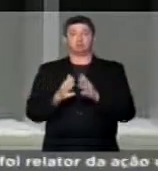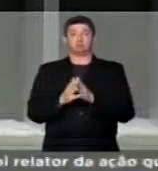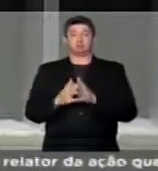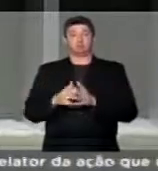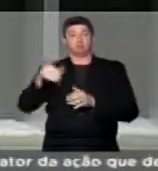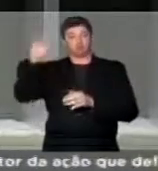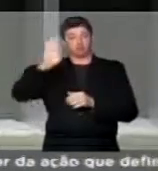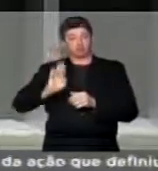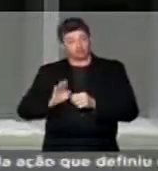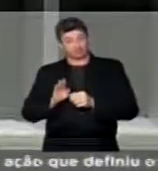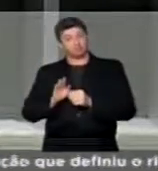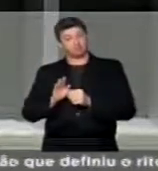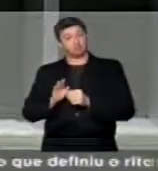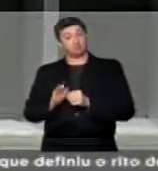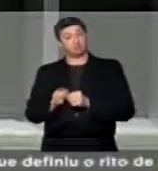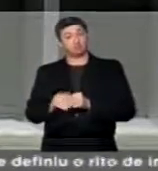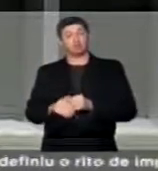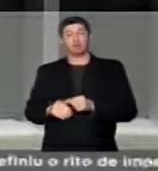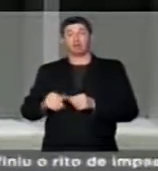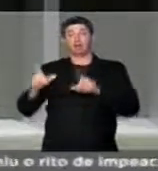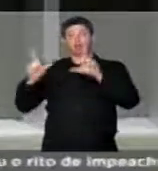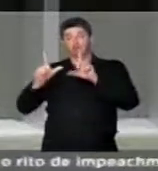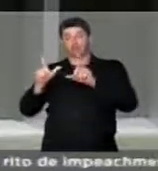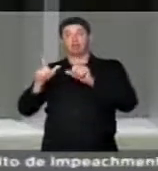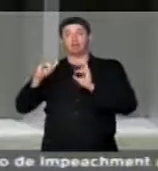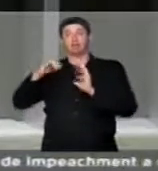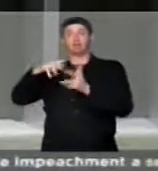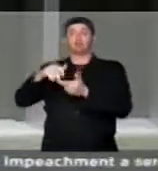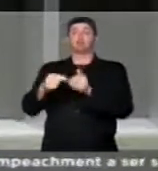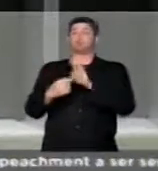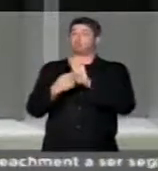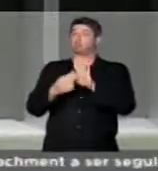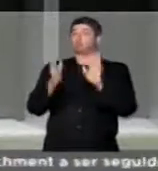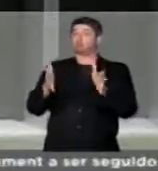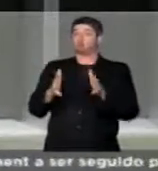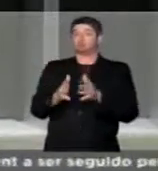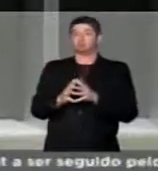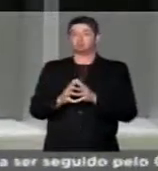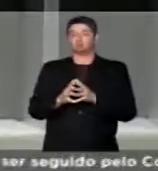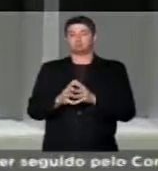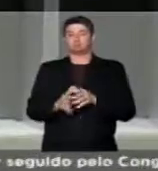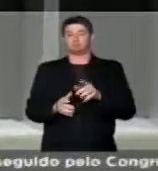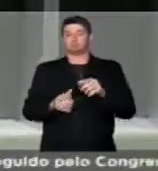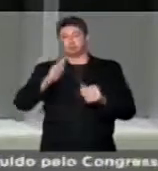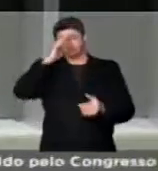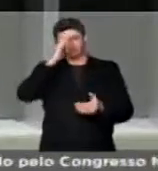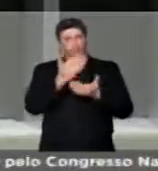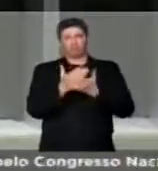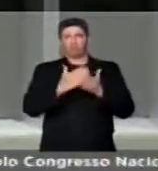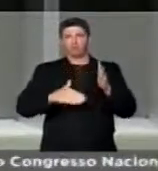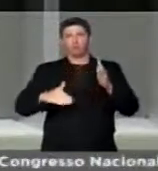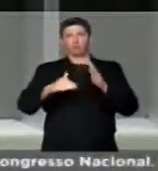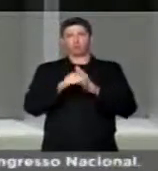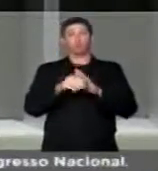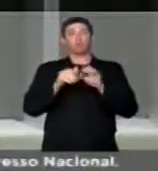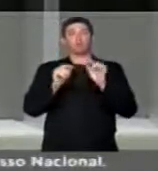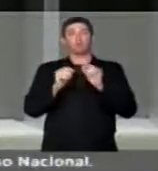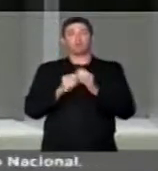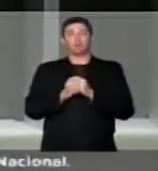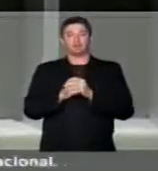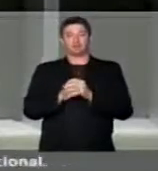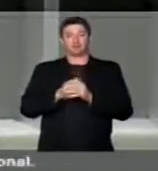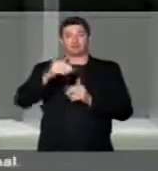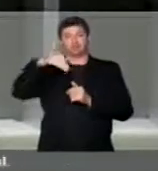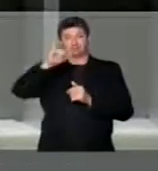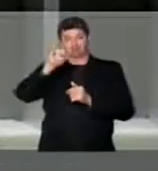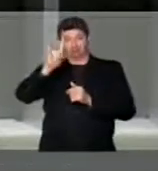neste país, a imprensa internacional. Eles confiavam plenamente de que a